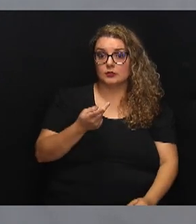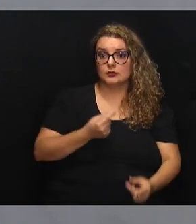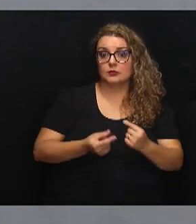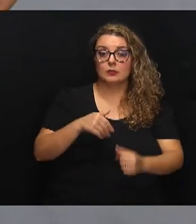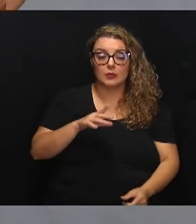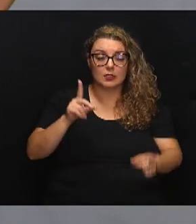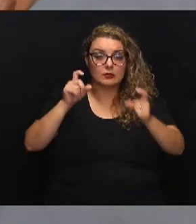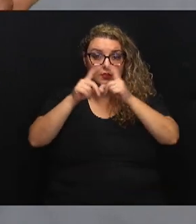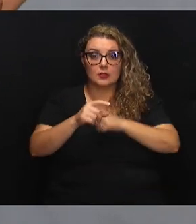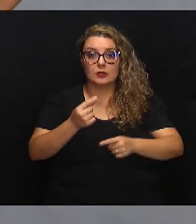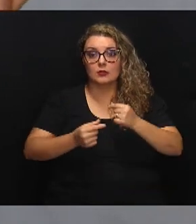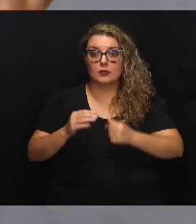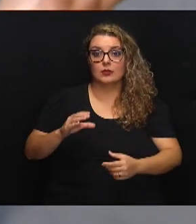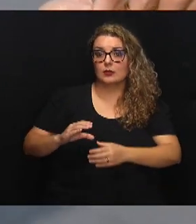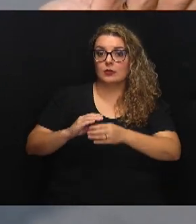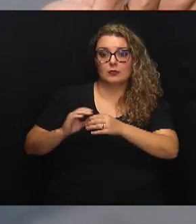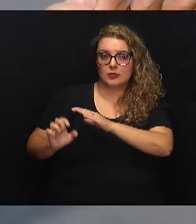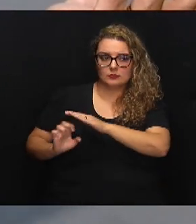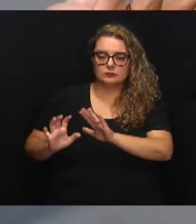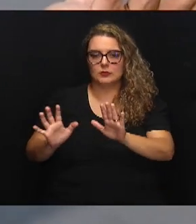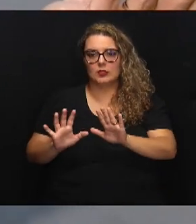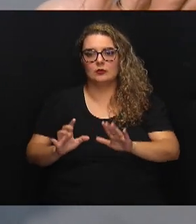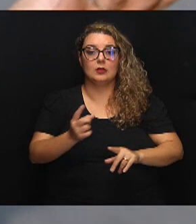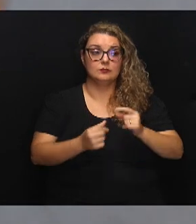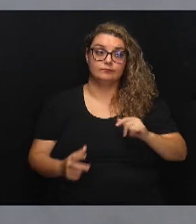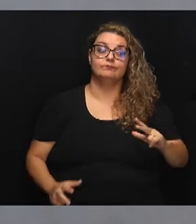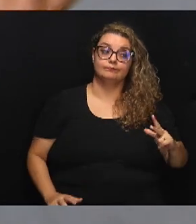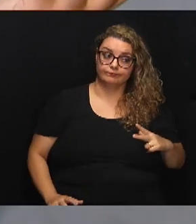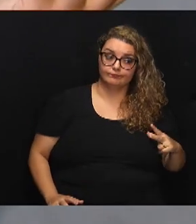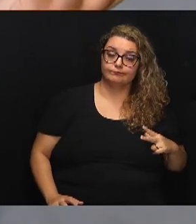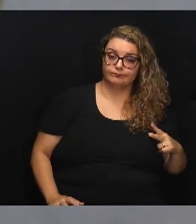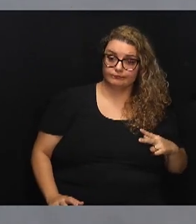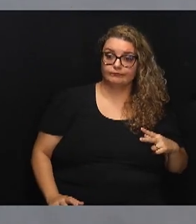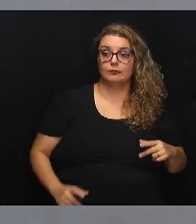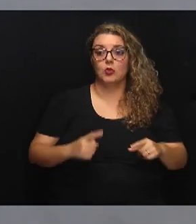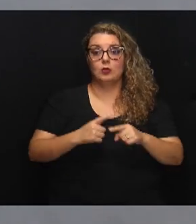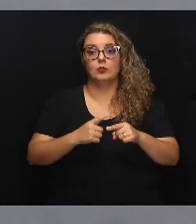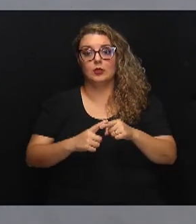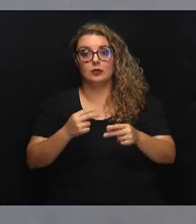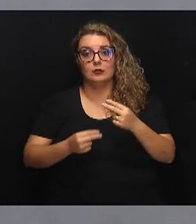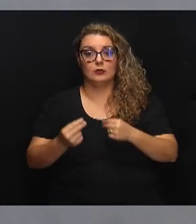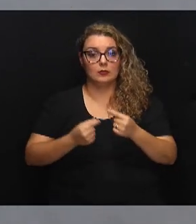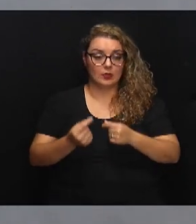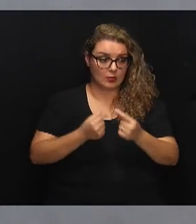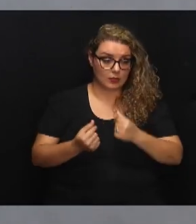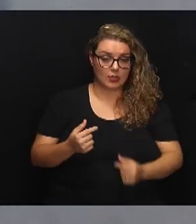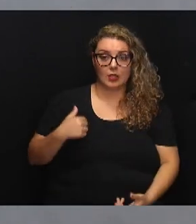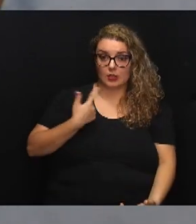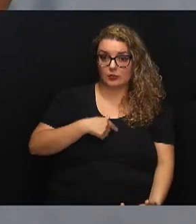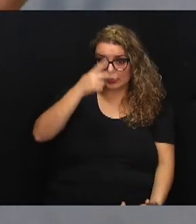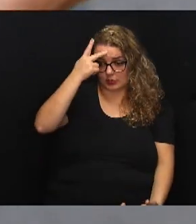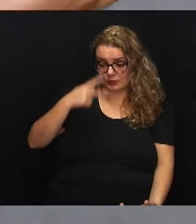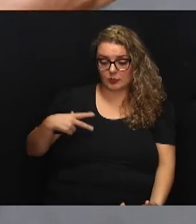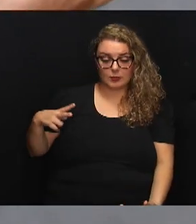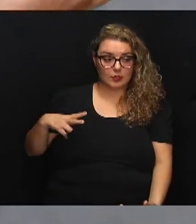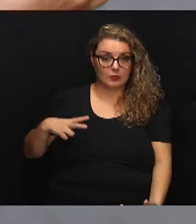não é as finanças corporativas da empresa, é as finanças pessoais. Porque as finanças pessoais é aquela é a nossa. E a gente tem o